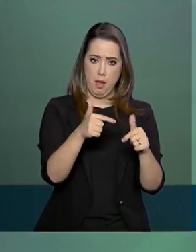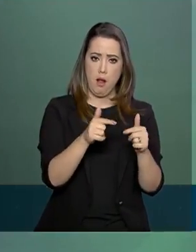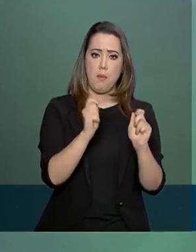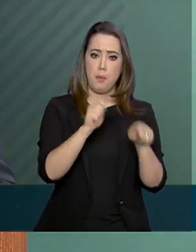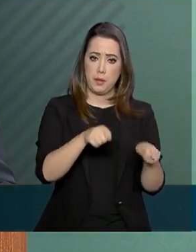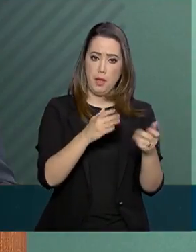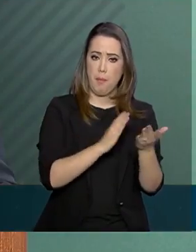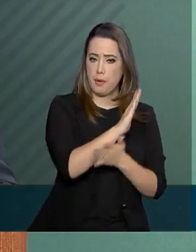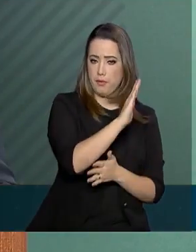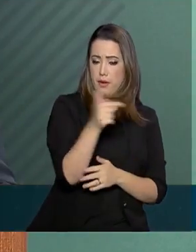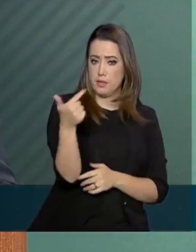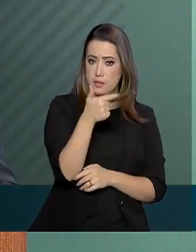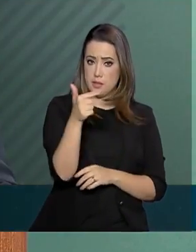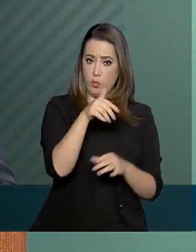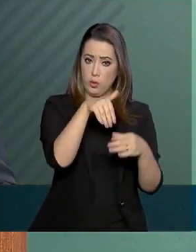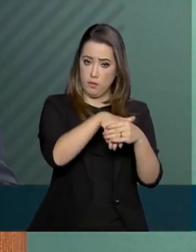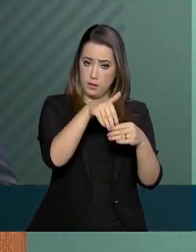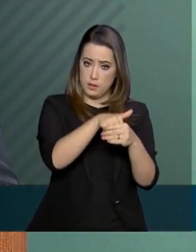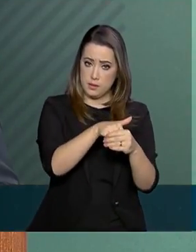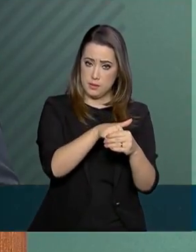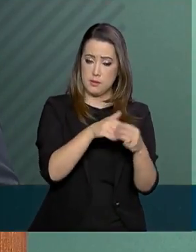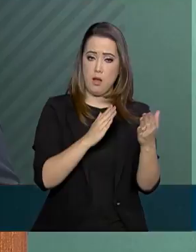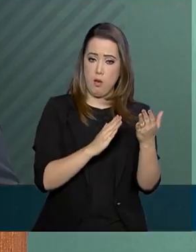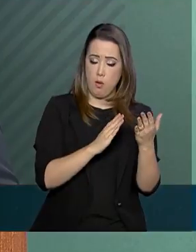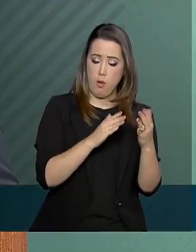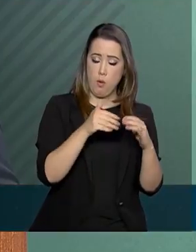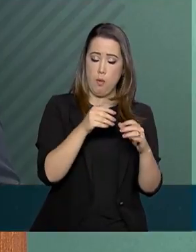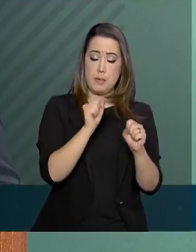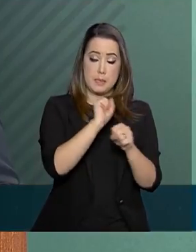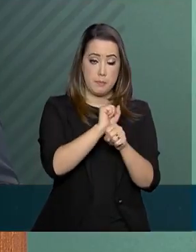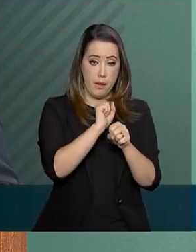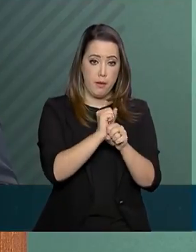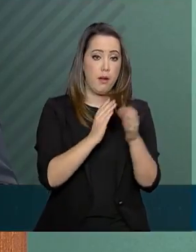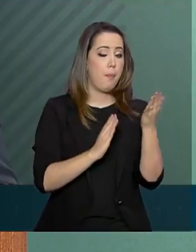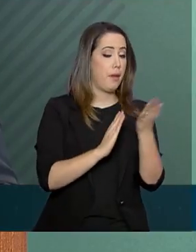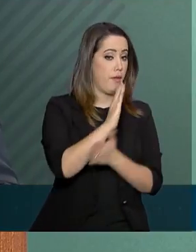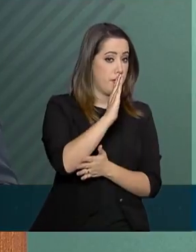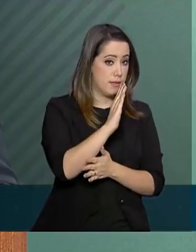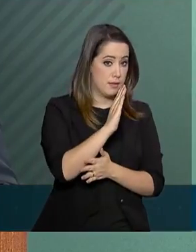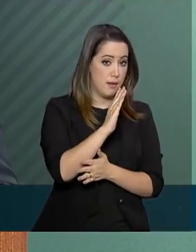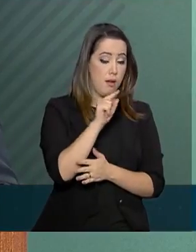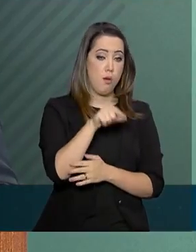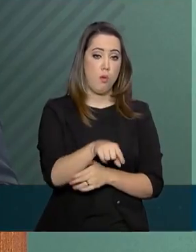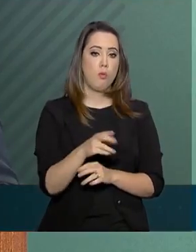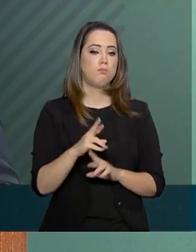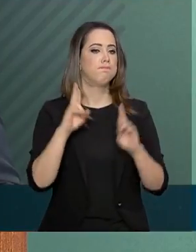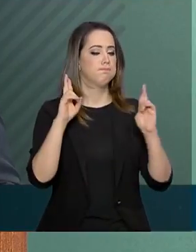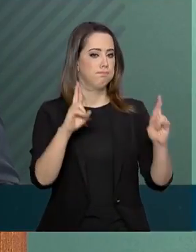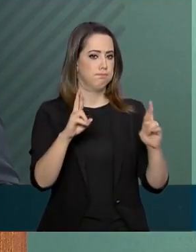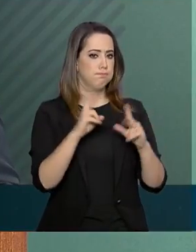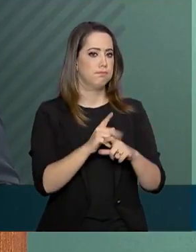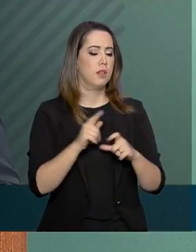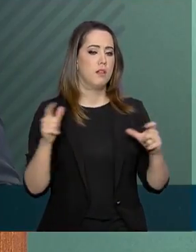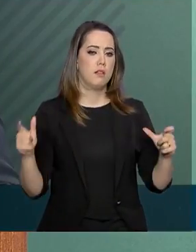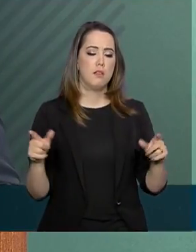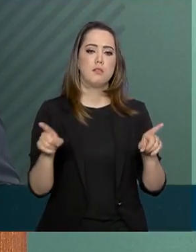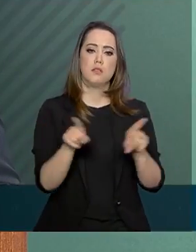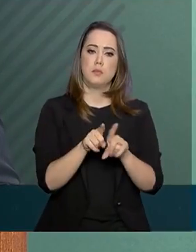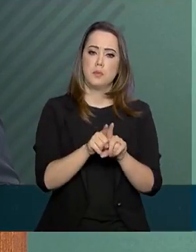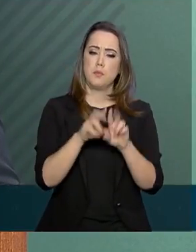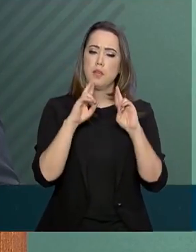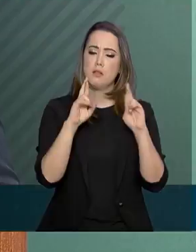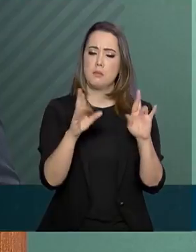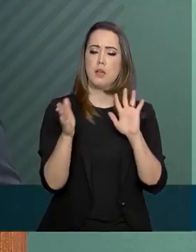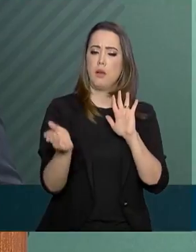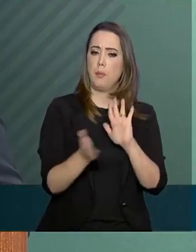ministro paulo guedes aguardam a votação na câmara com grande expectativa e esperam que a proposta